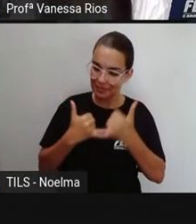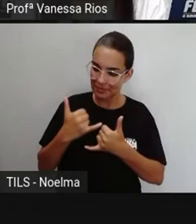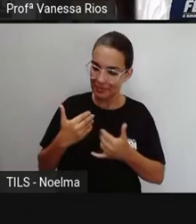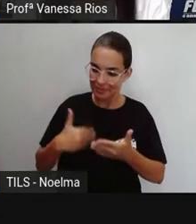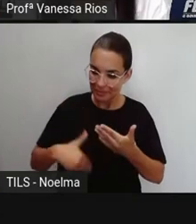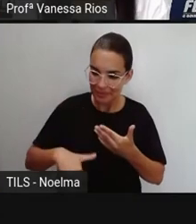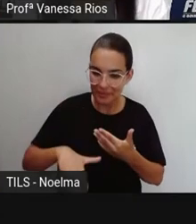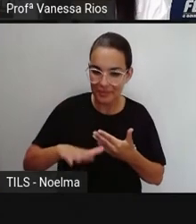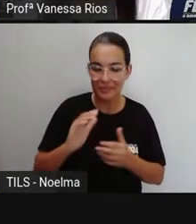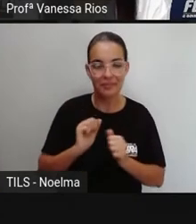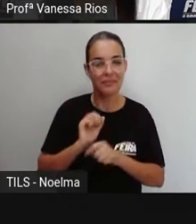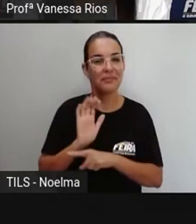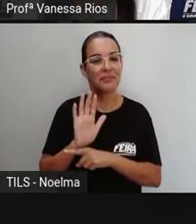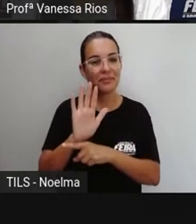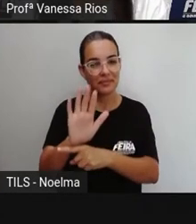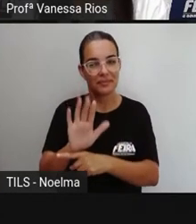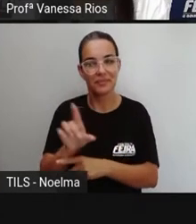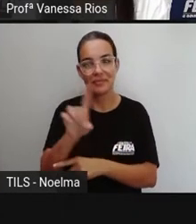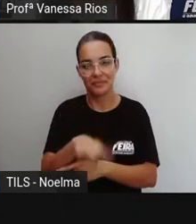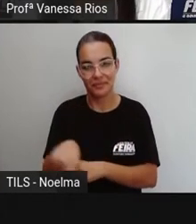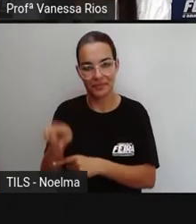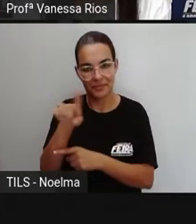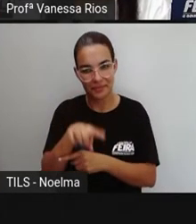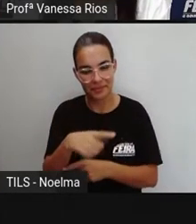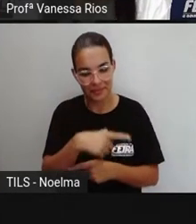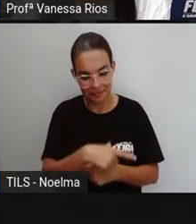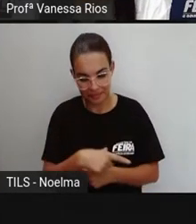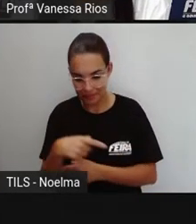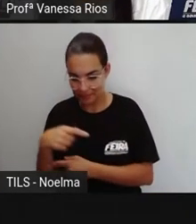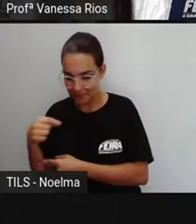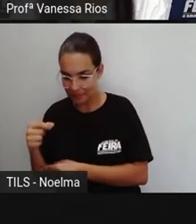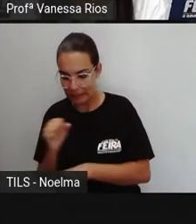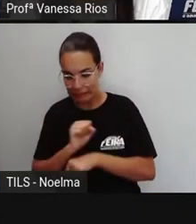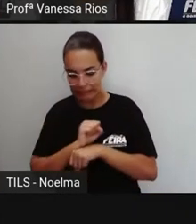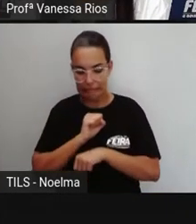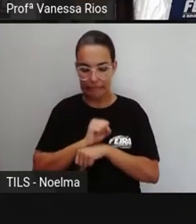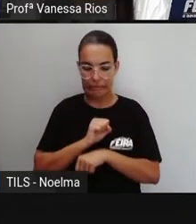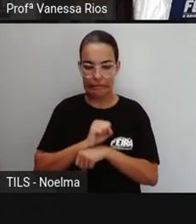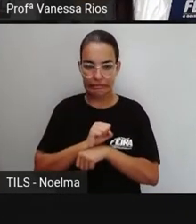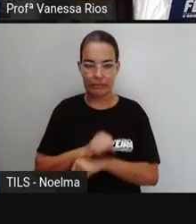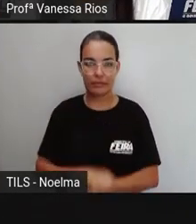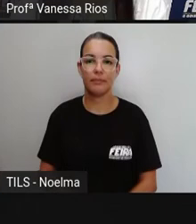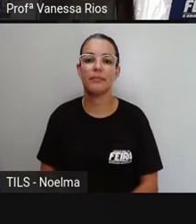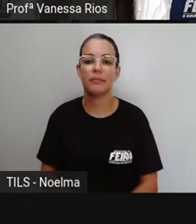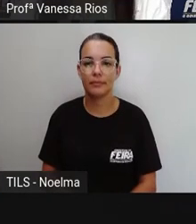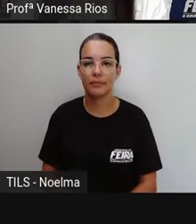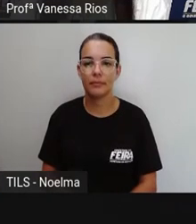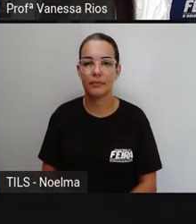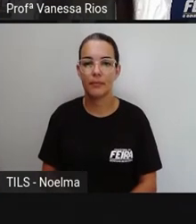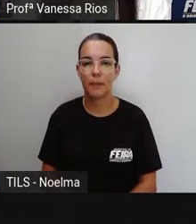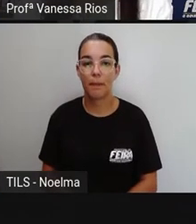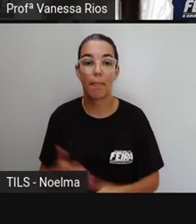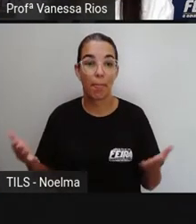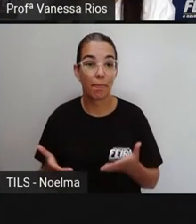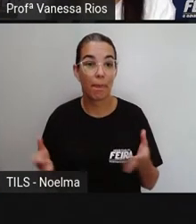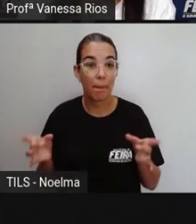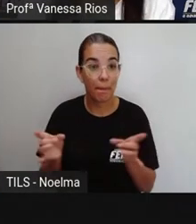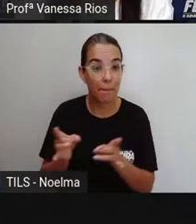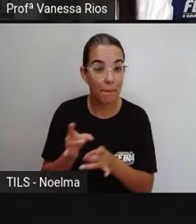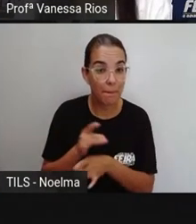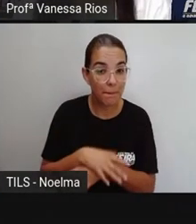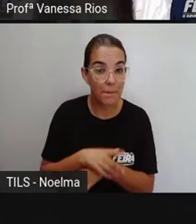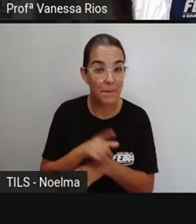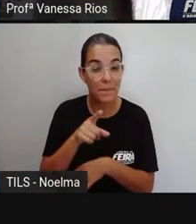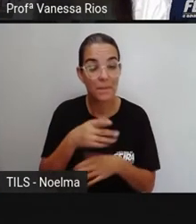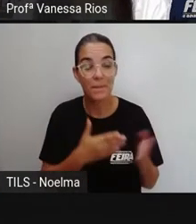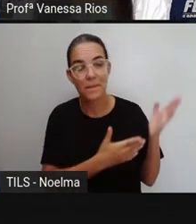vão favorecer sim aí nós sairmos do sedentarismo. E para finalizar, a